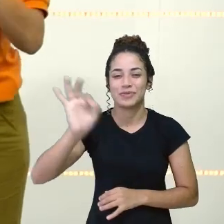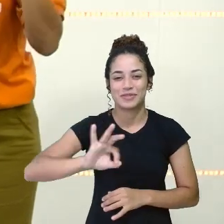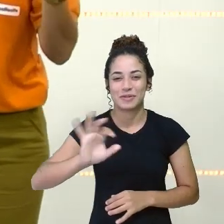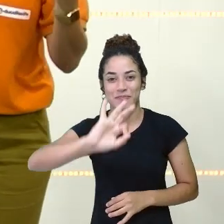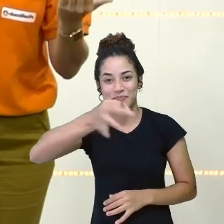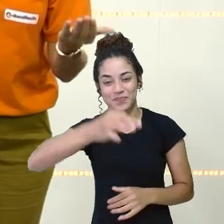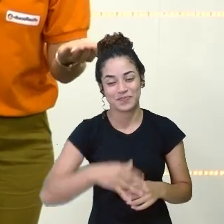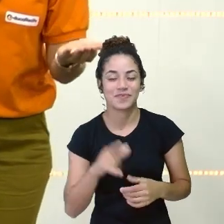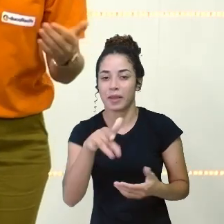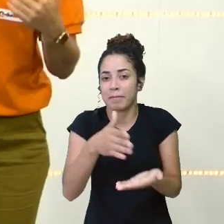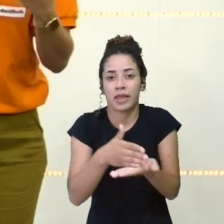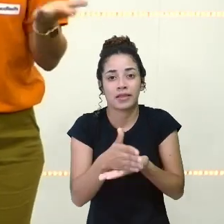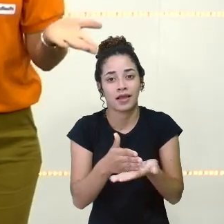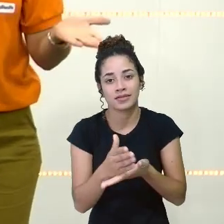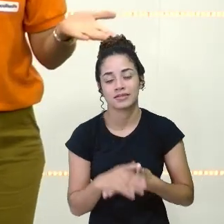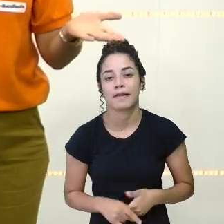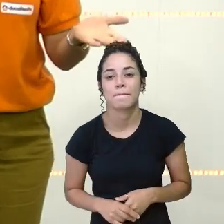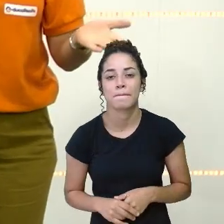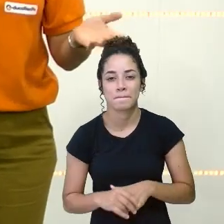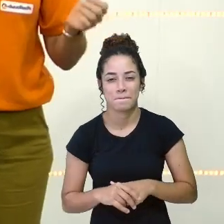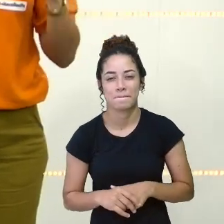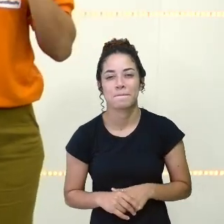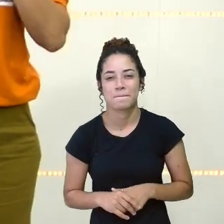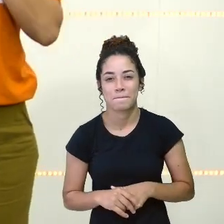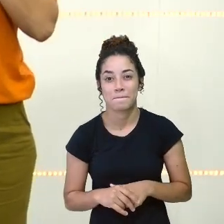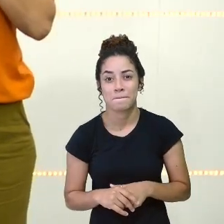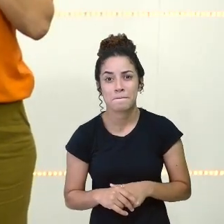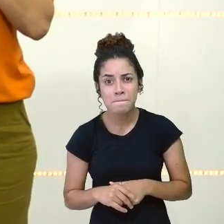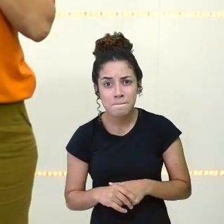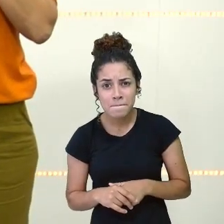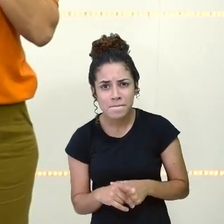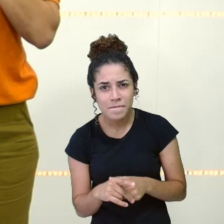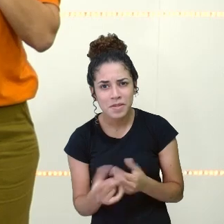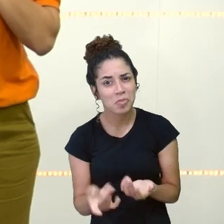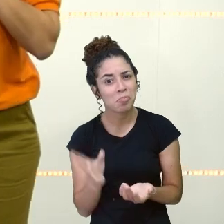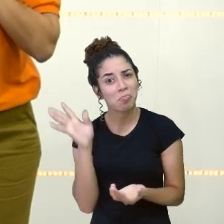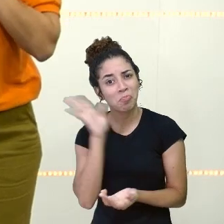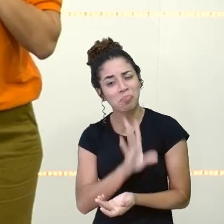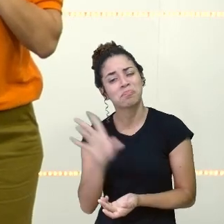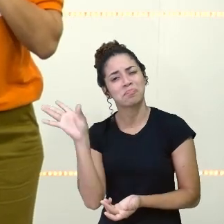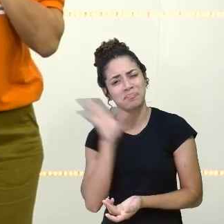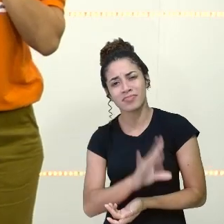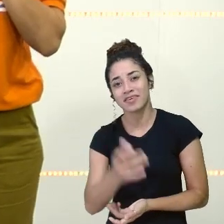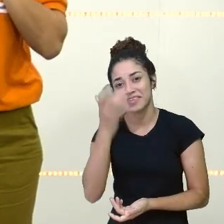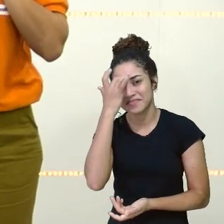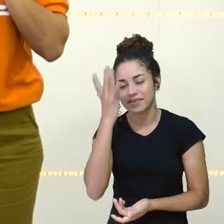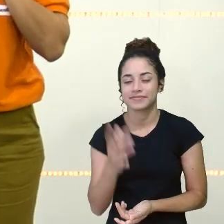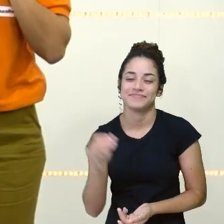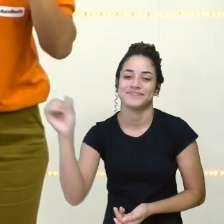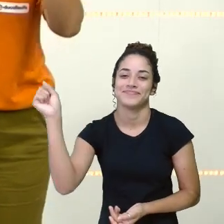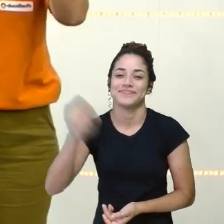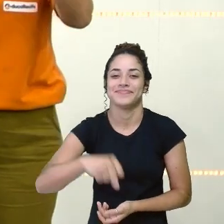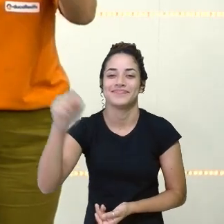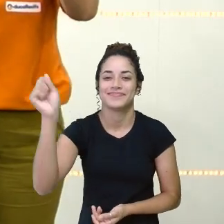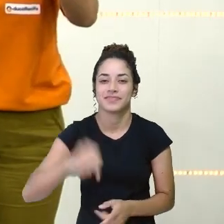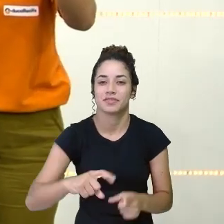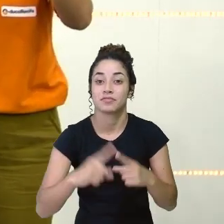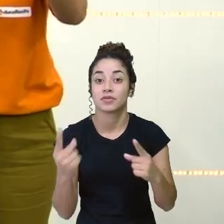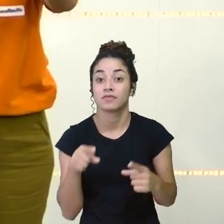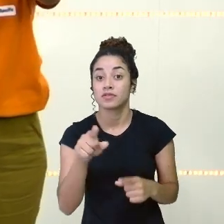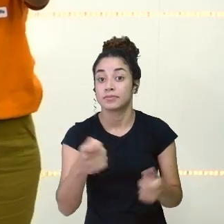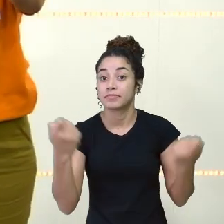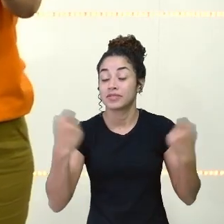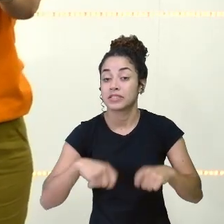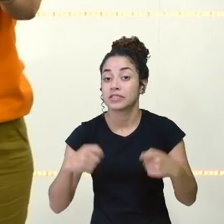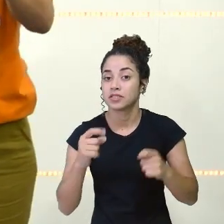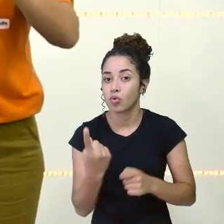50%, que é a metade de um inteiro. Professora, que massa, isso é muito fácil. É muito fácil, mas você precisa